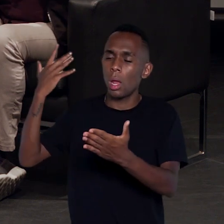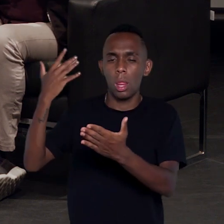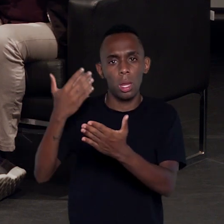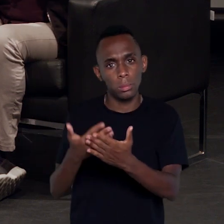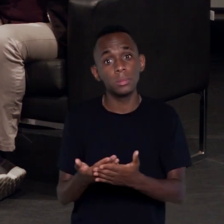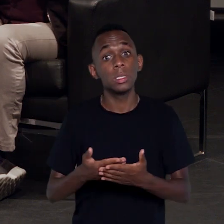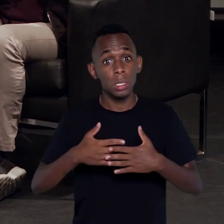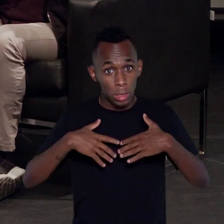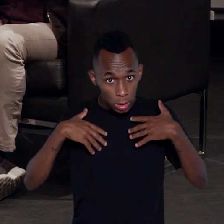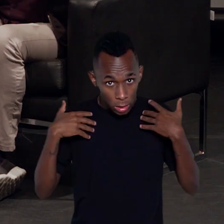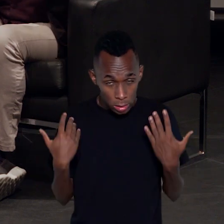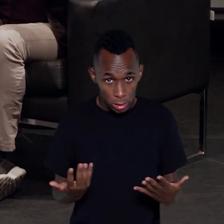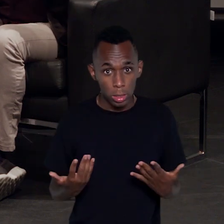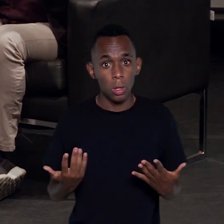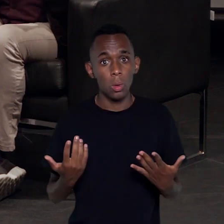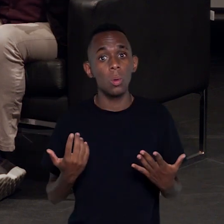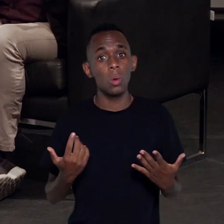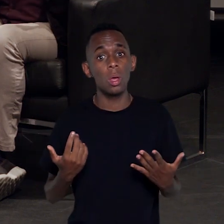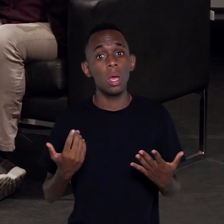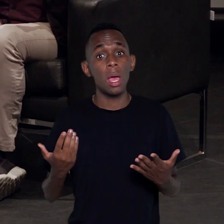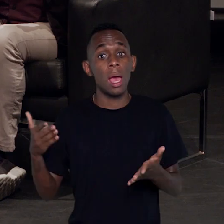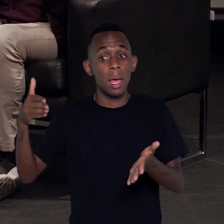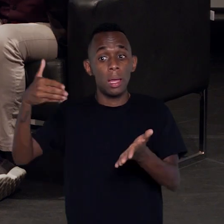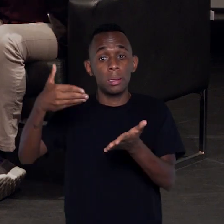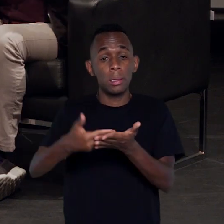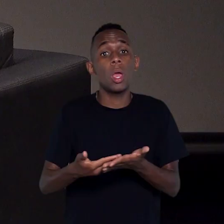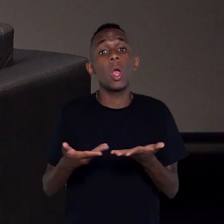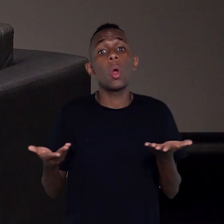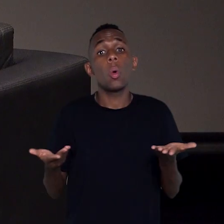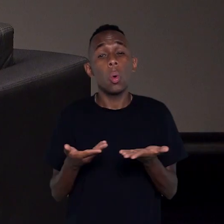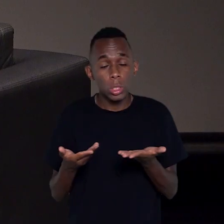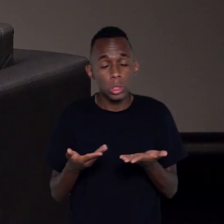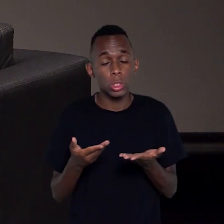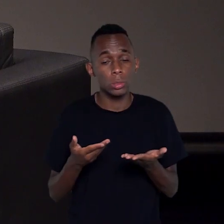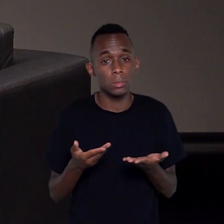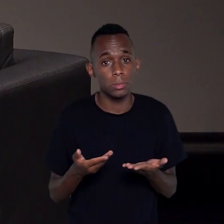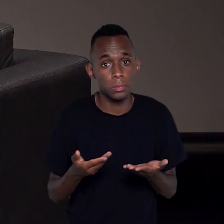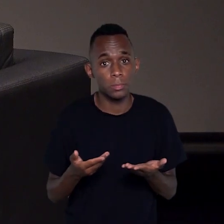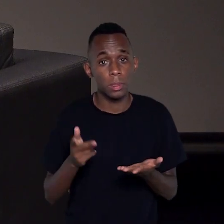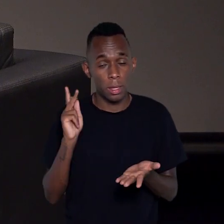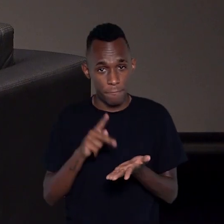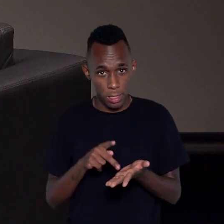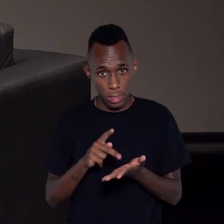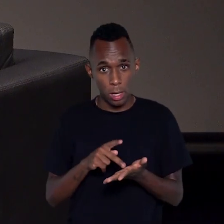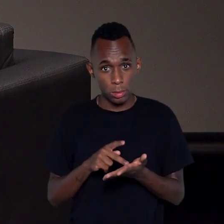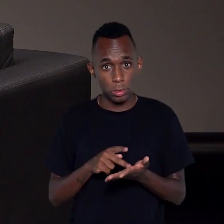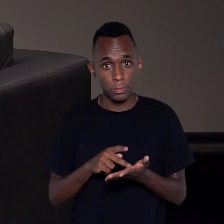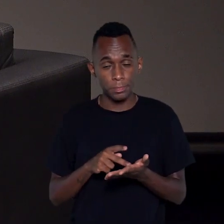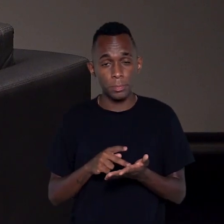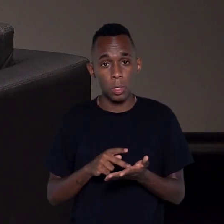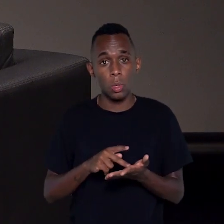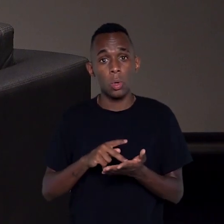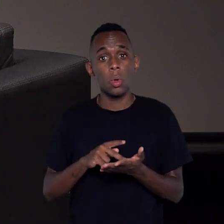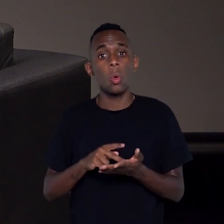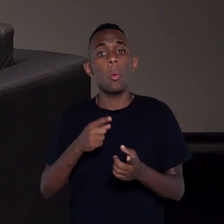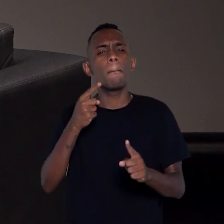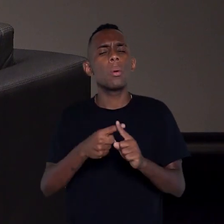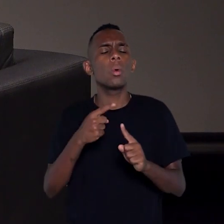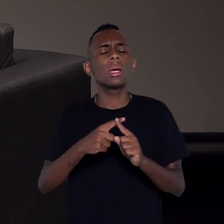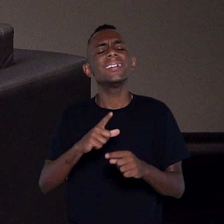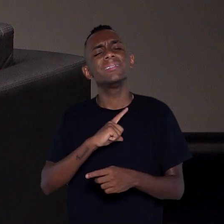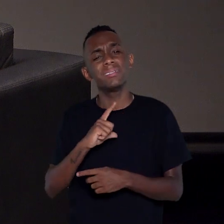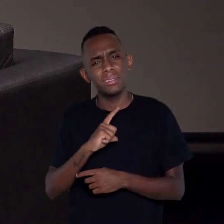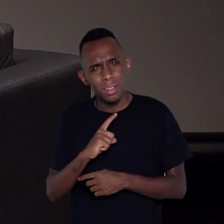acontece, e eu chego nos nossos dias e percebo que, na verdade, a razão